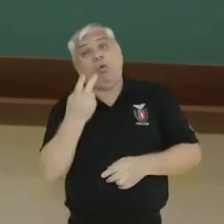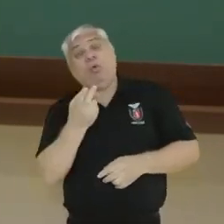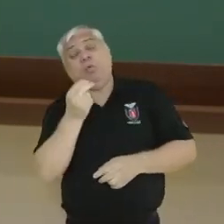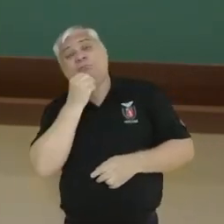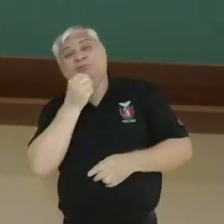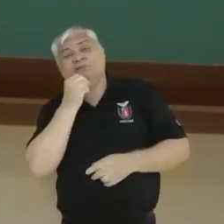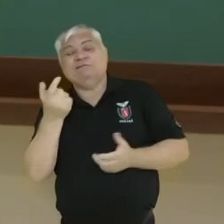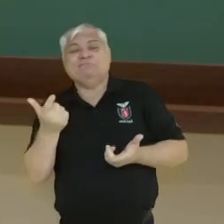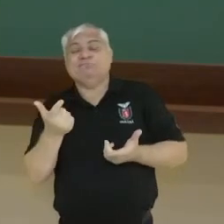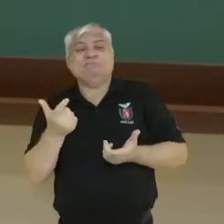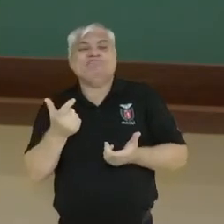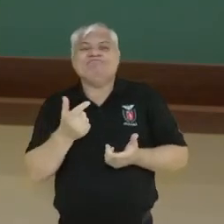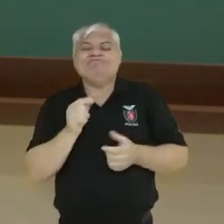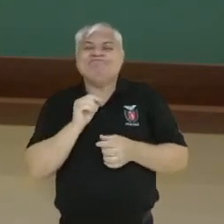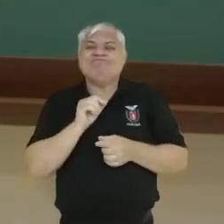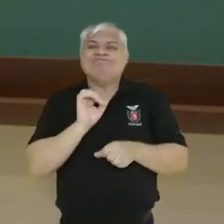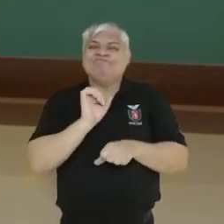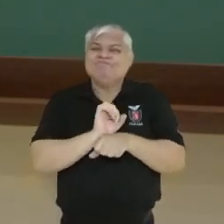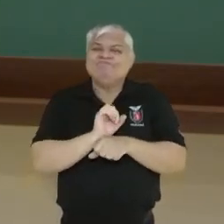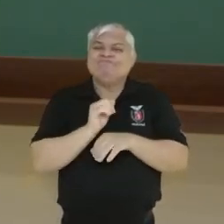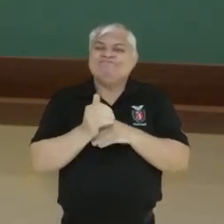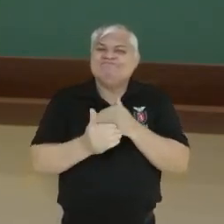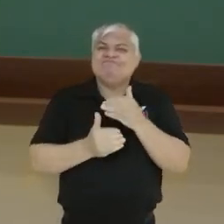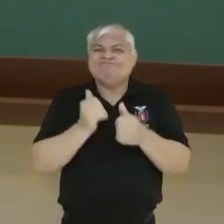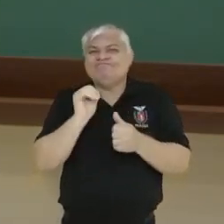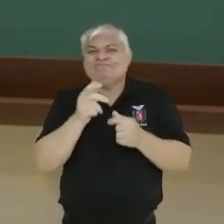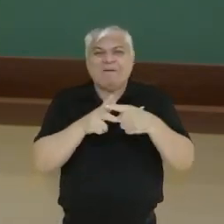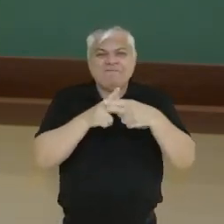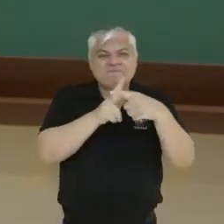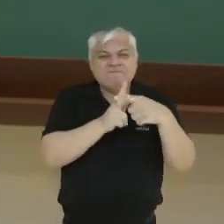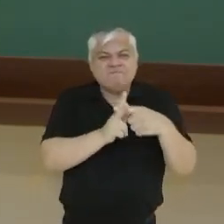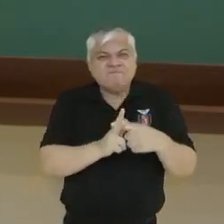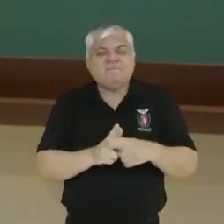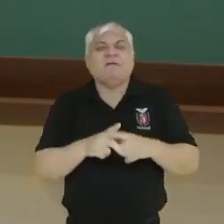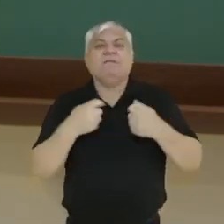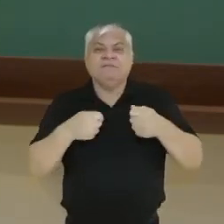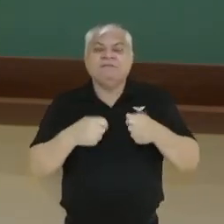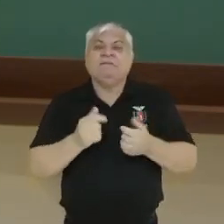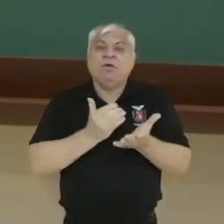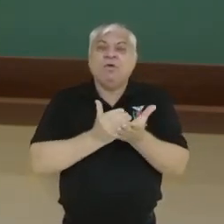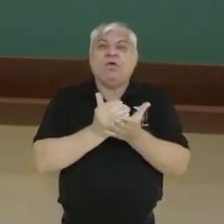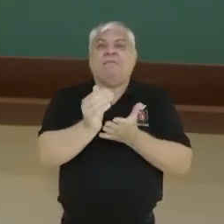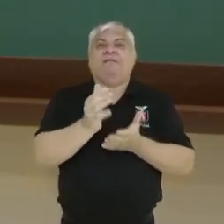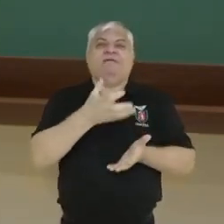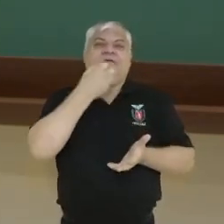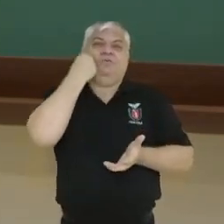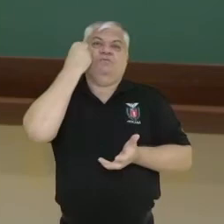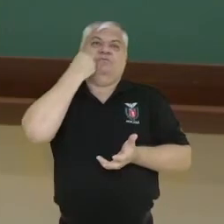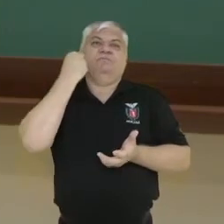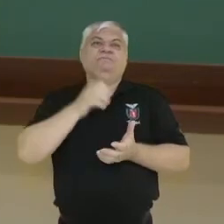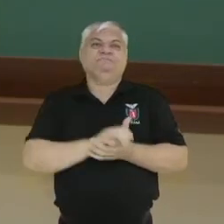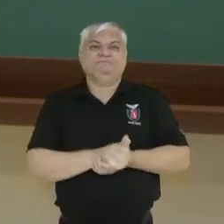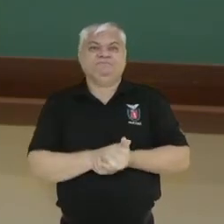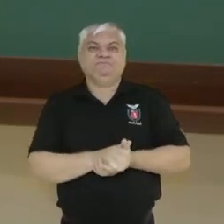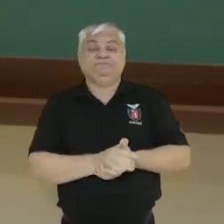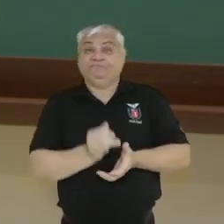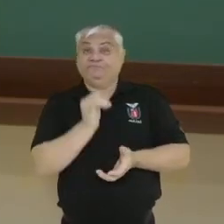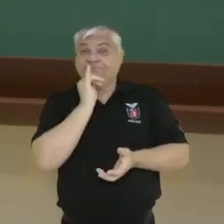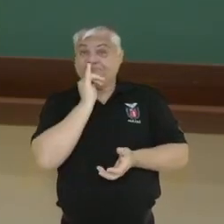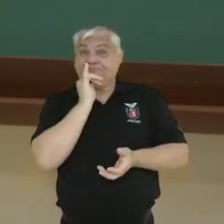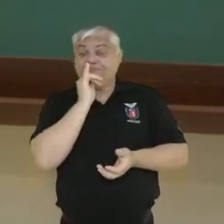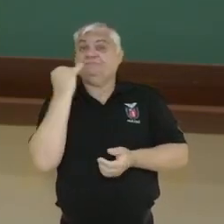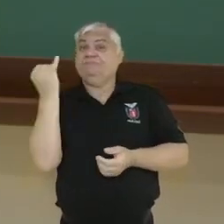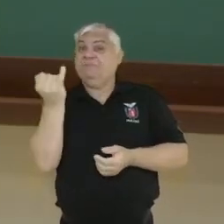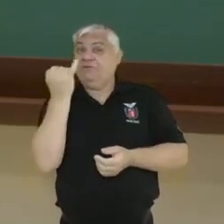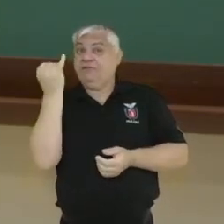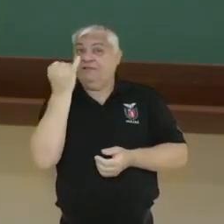está conseguindo lucro e o que você vai ter que ajustar para obter esse lucro que você tem. Por exemplo, uma coisa